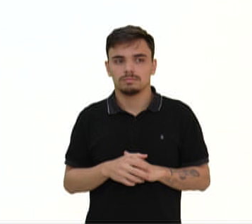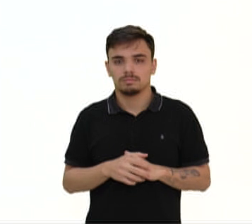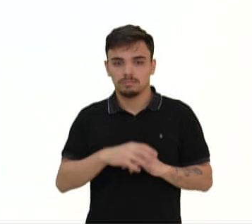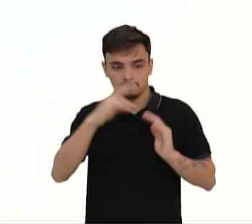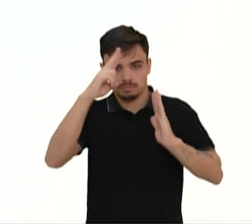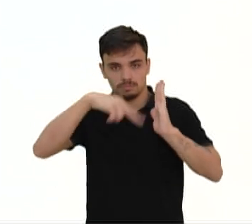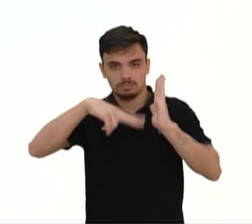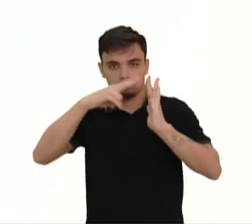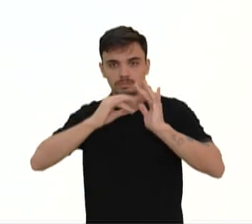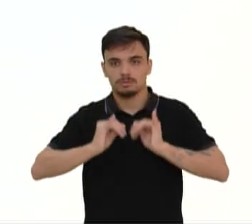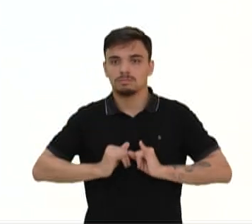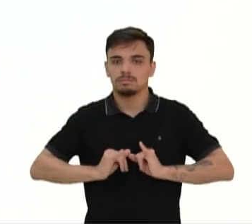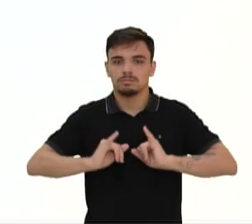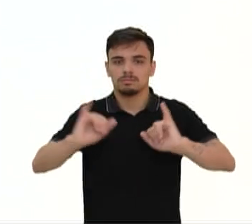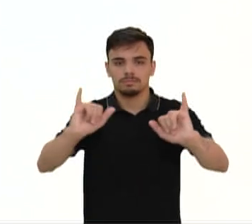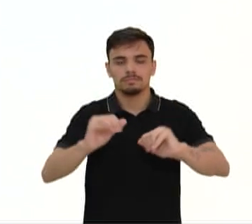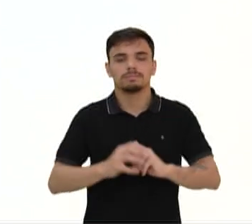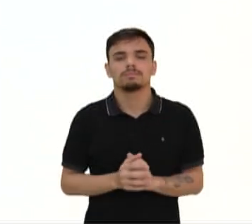uma notícia,